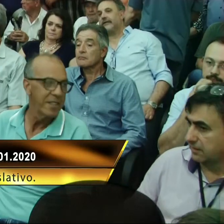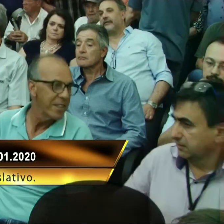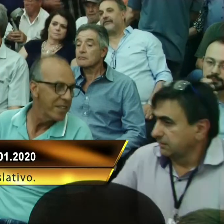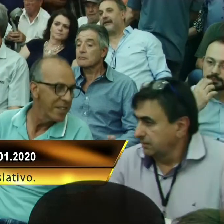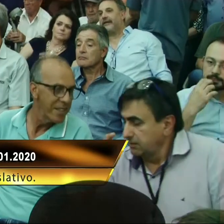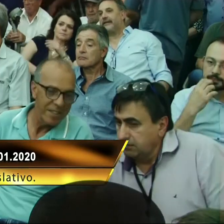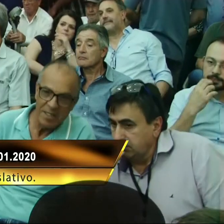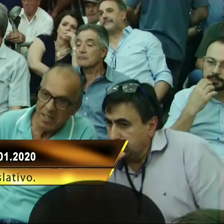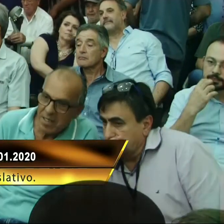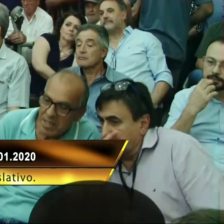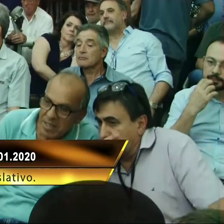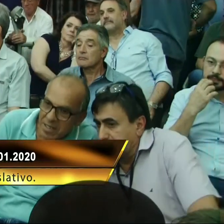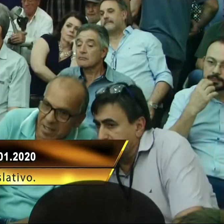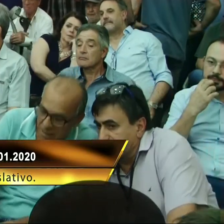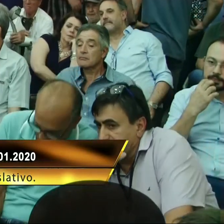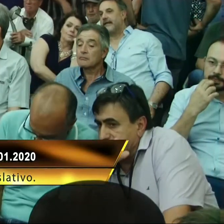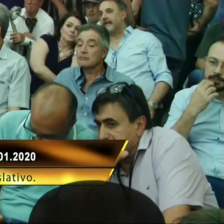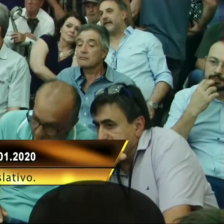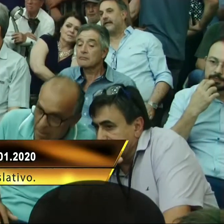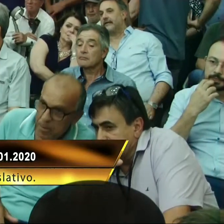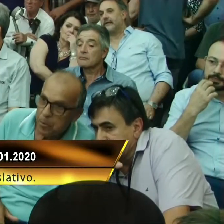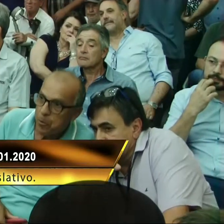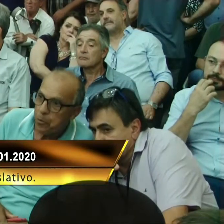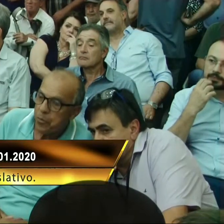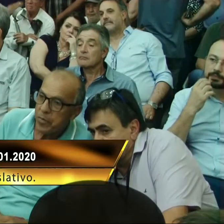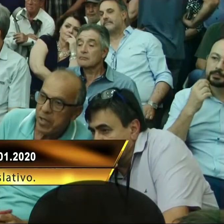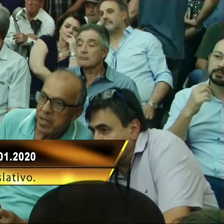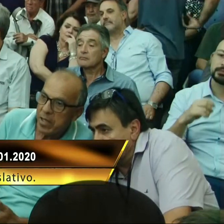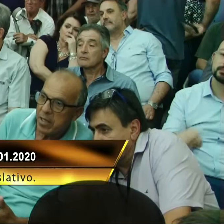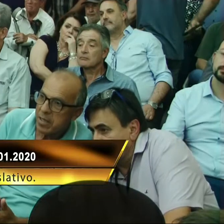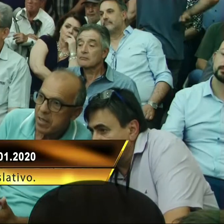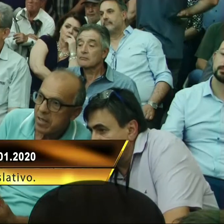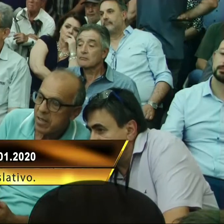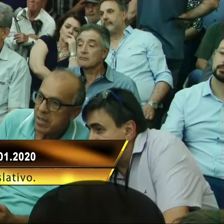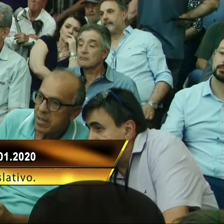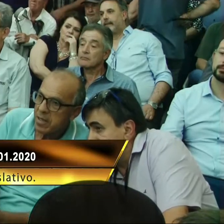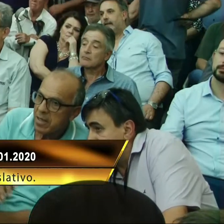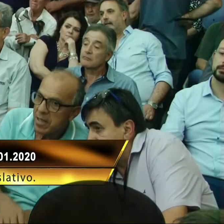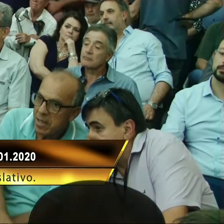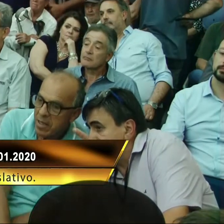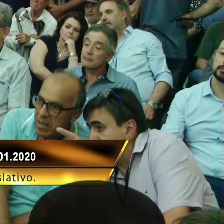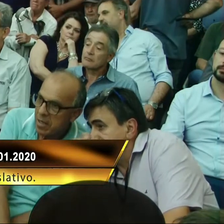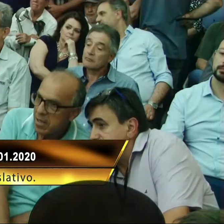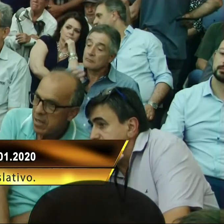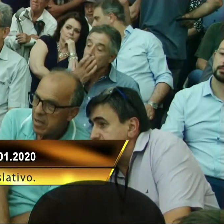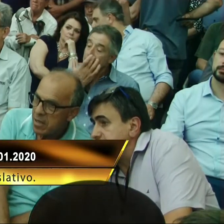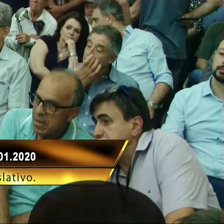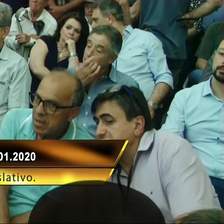Já corta.